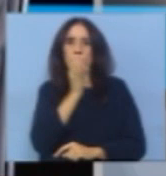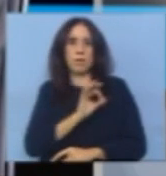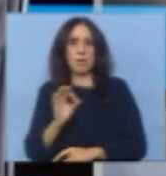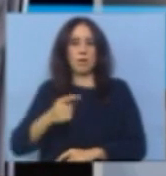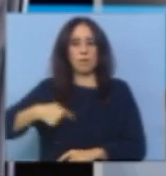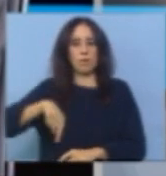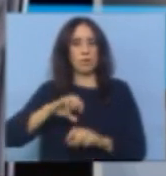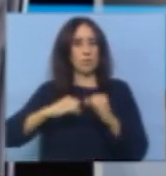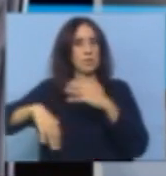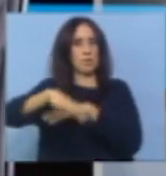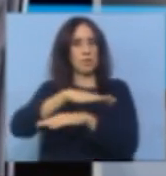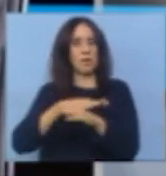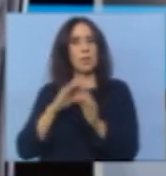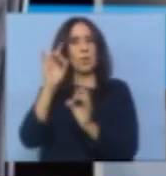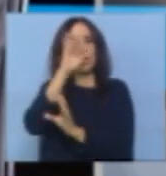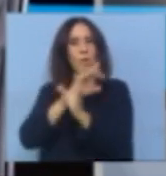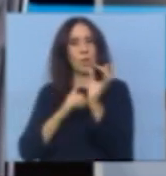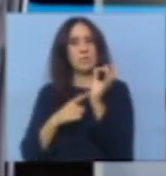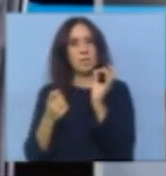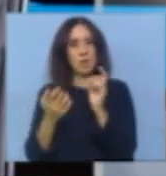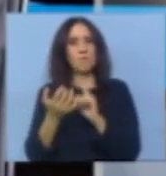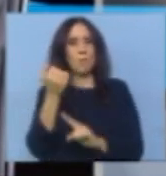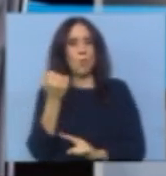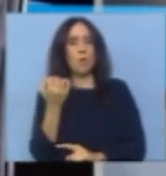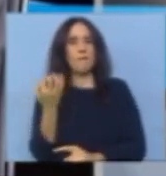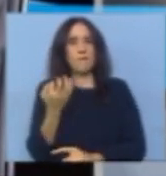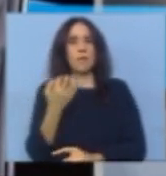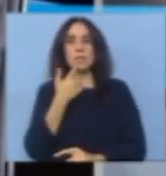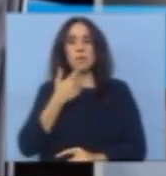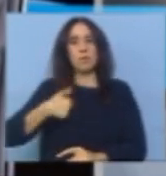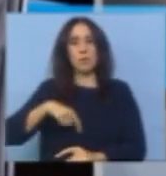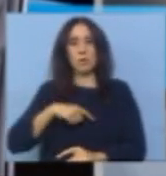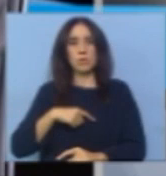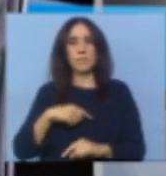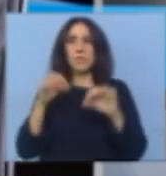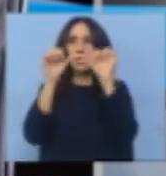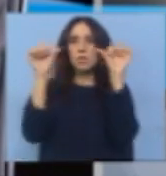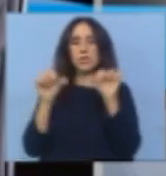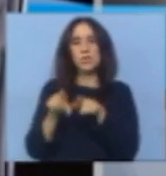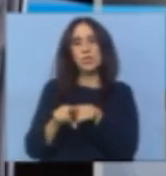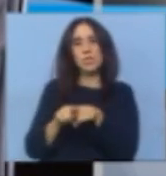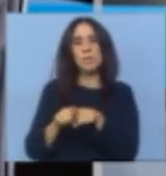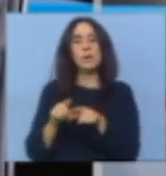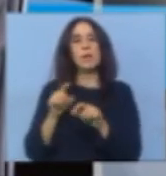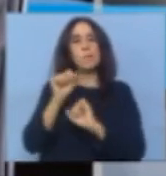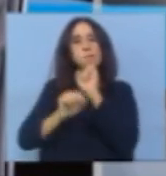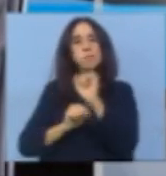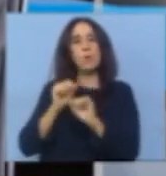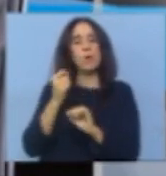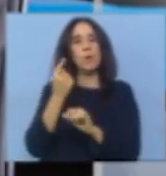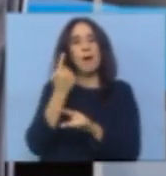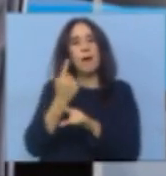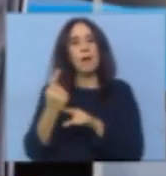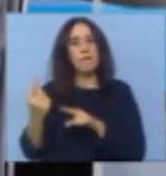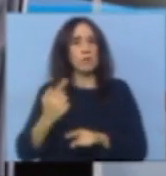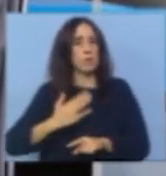nós na sociedade ocidental fizemos, ou seja, nós não procuramos um regime teocrático, não queremos que